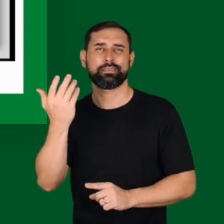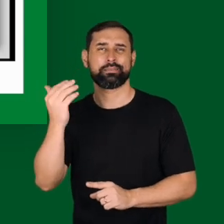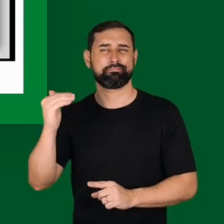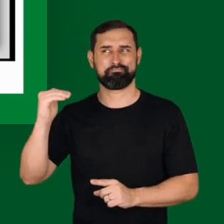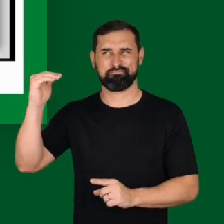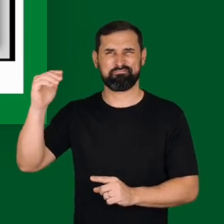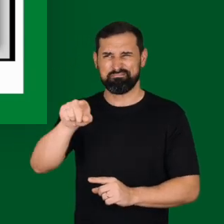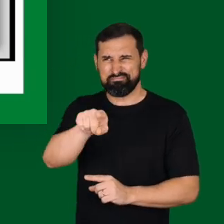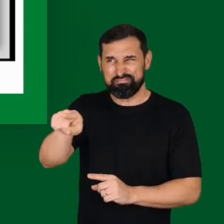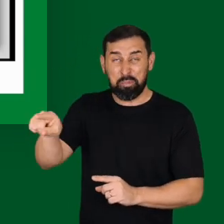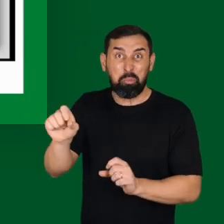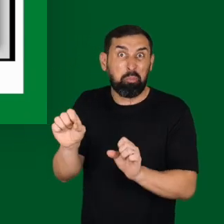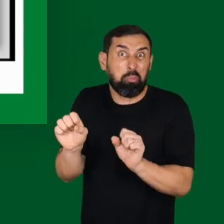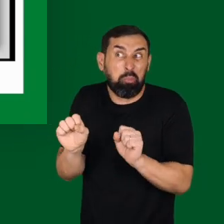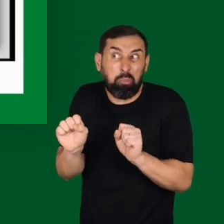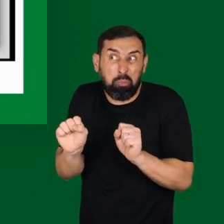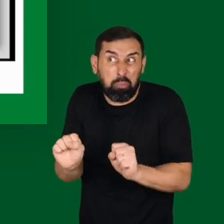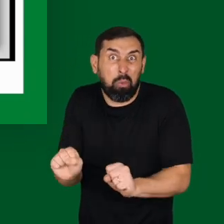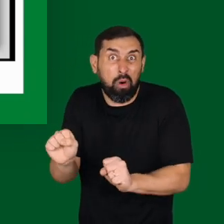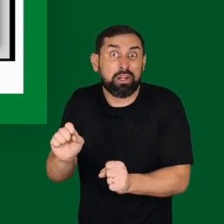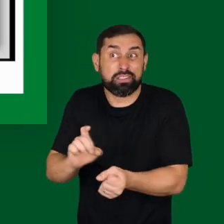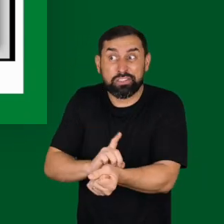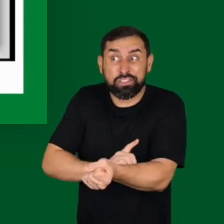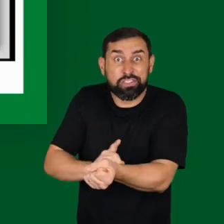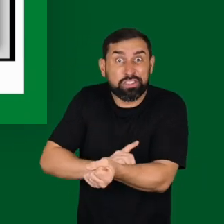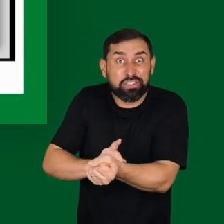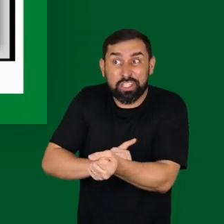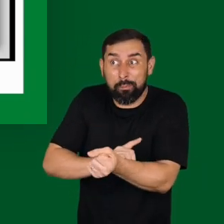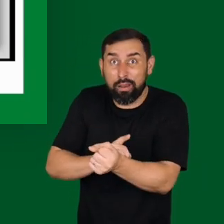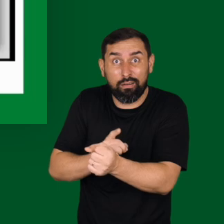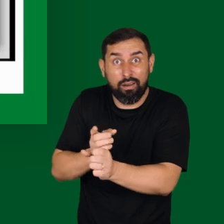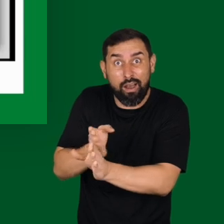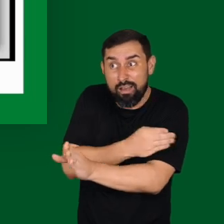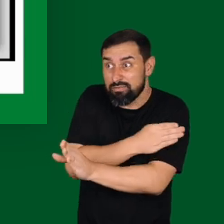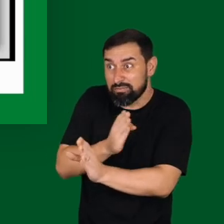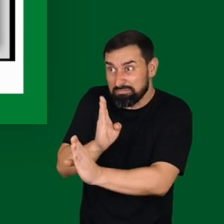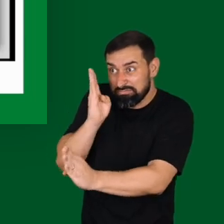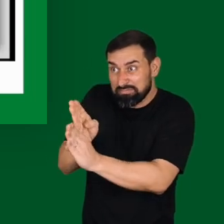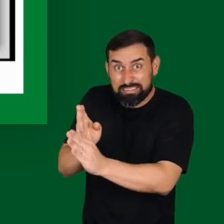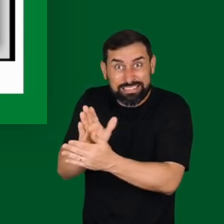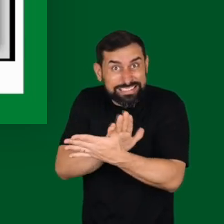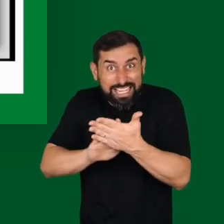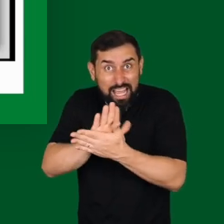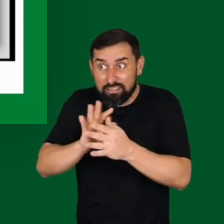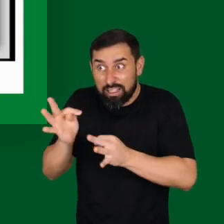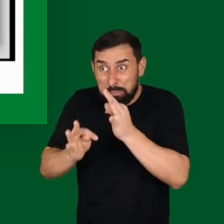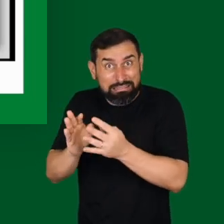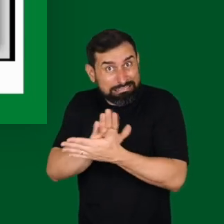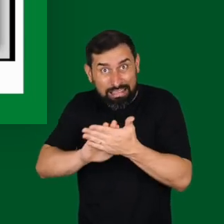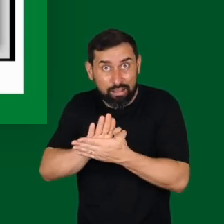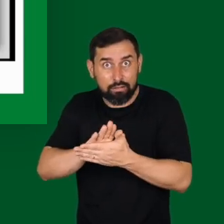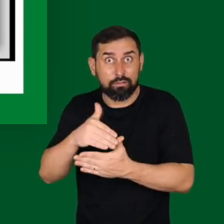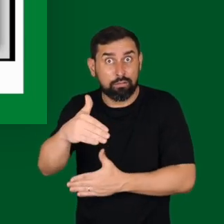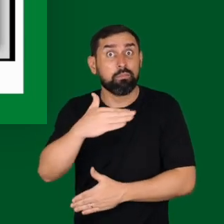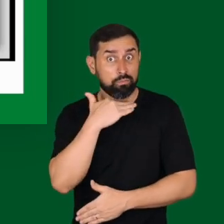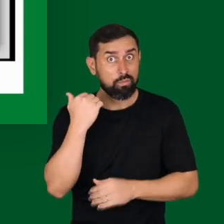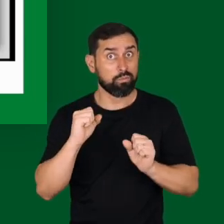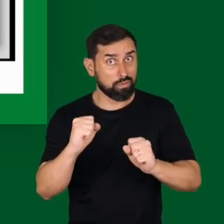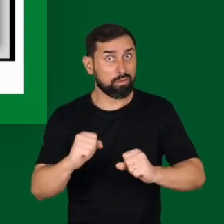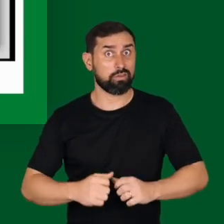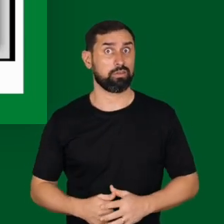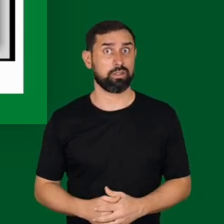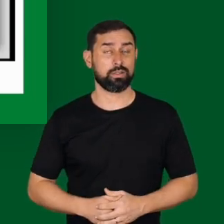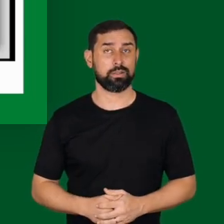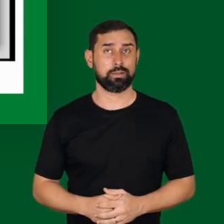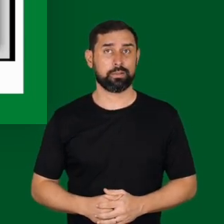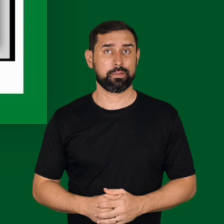caso, o tipo 1, que ele é muito comum em crianças e adolescentes, se essa criança não tiver esse diagnóstico de diabetes